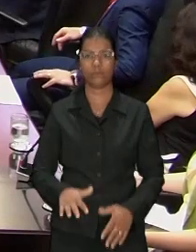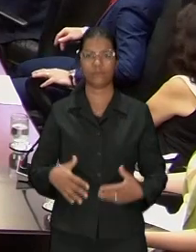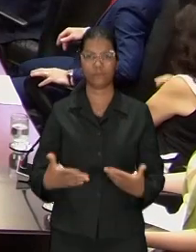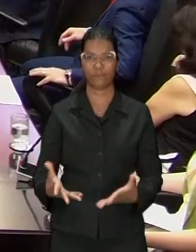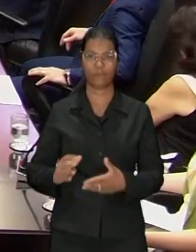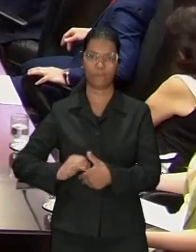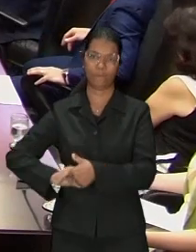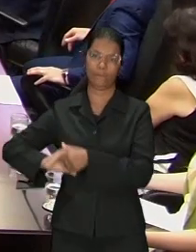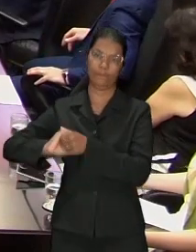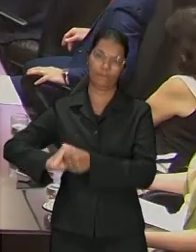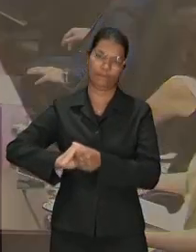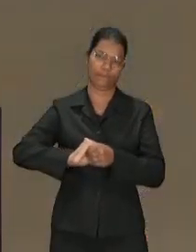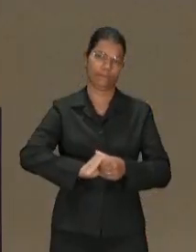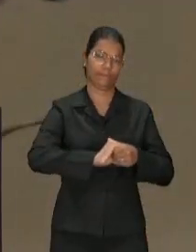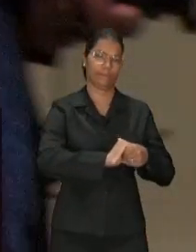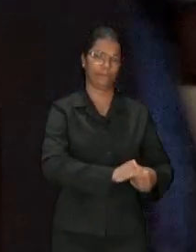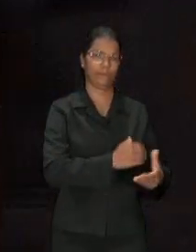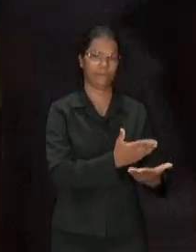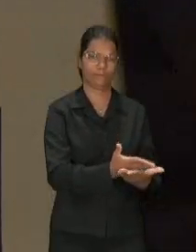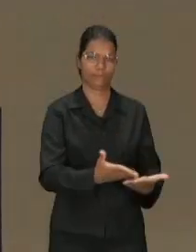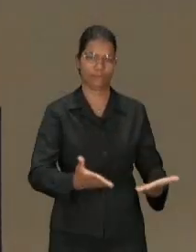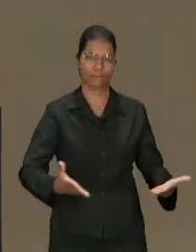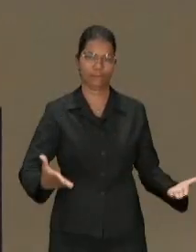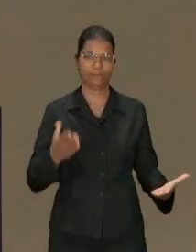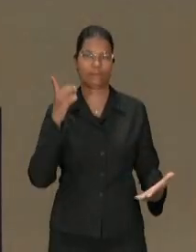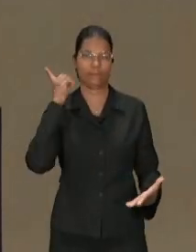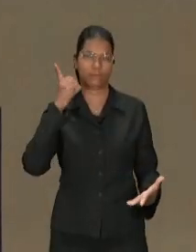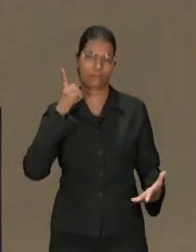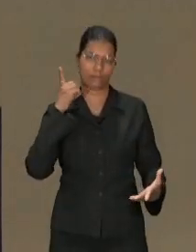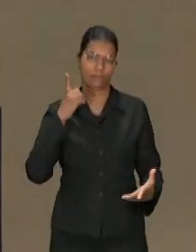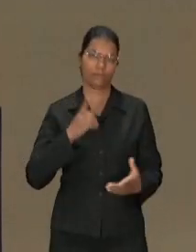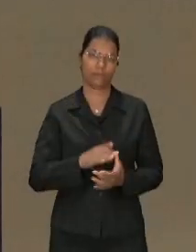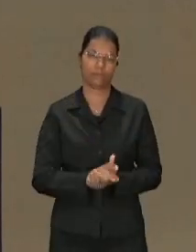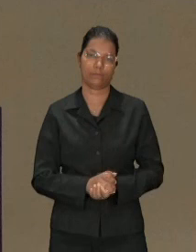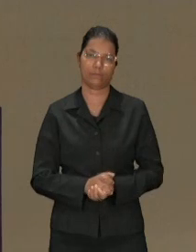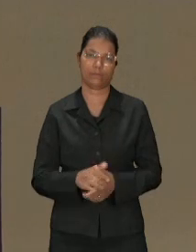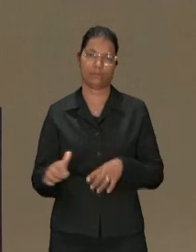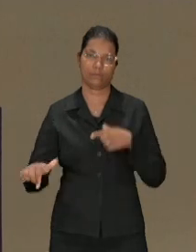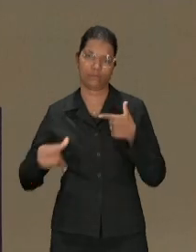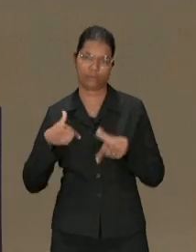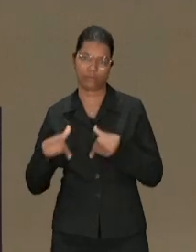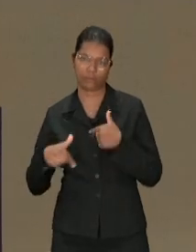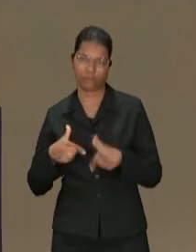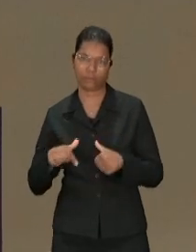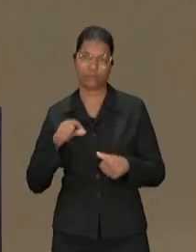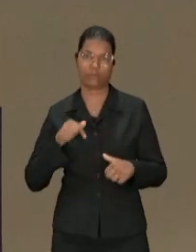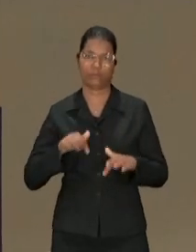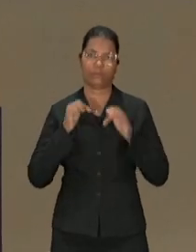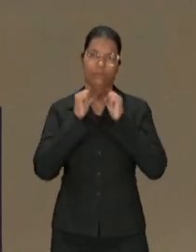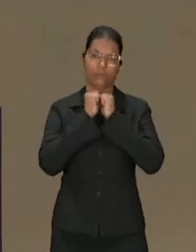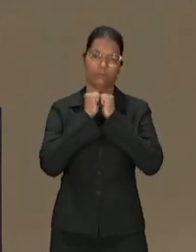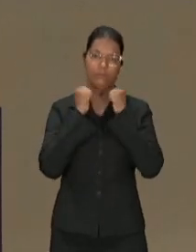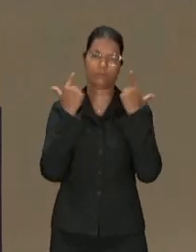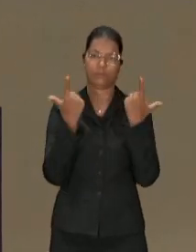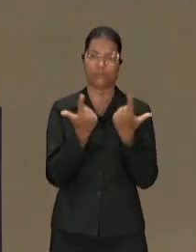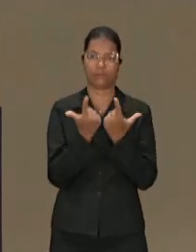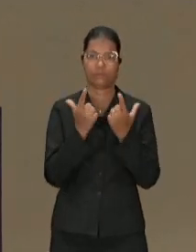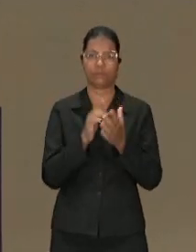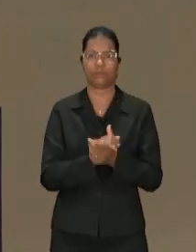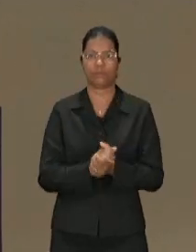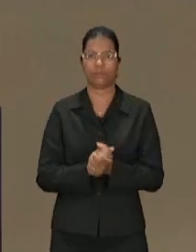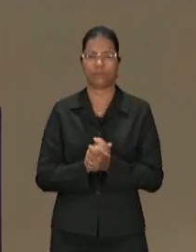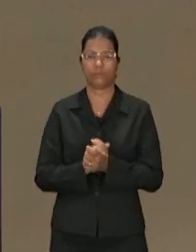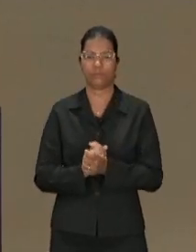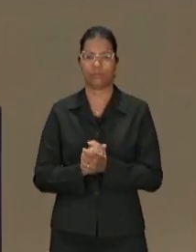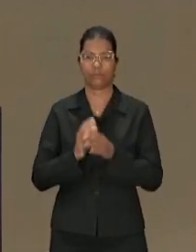cumprimento todos os parlamentares e todos os servidores desta instituição. Excelentíssimo